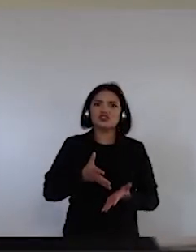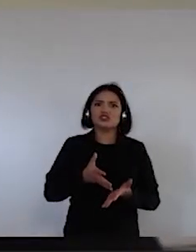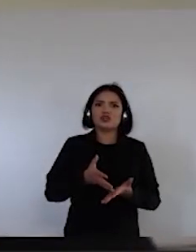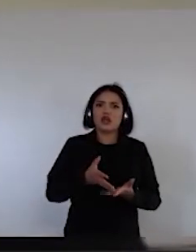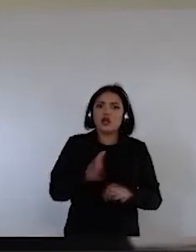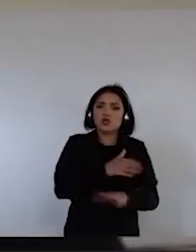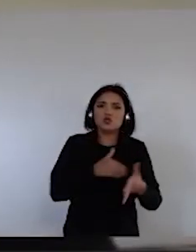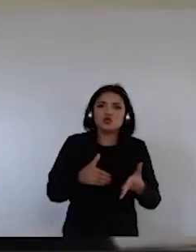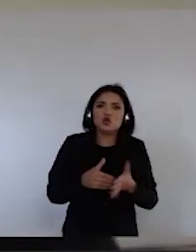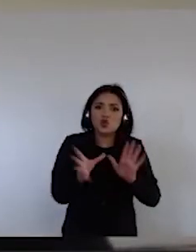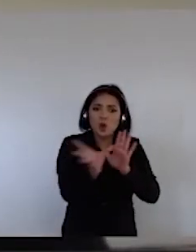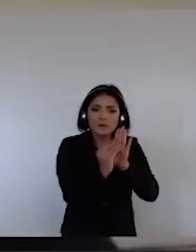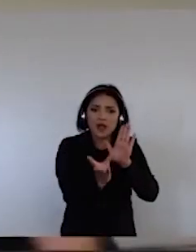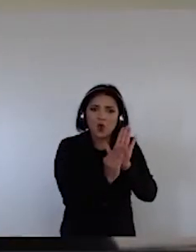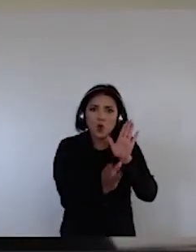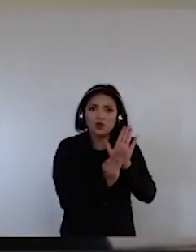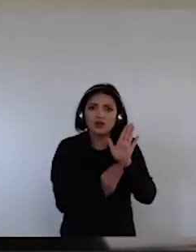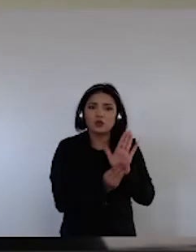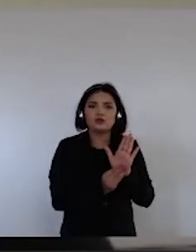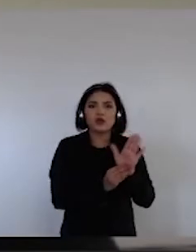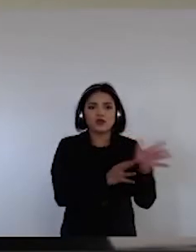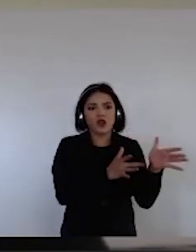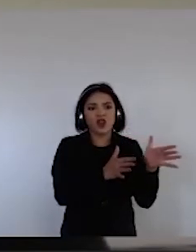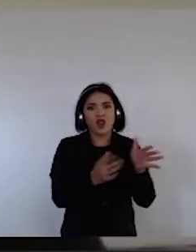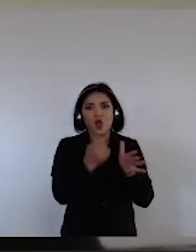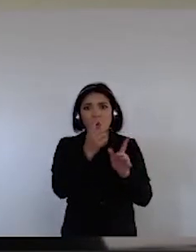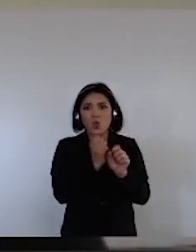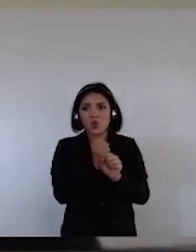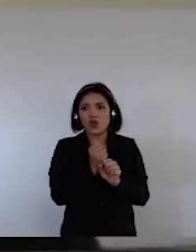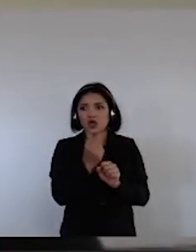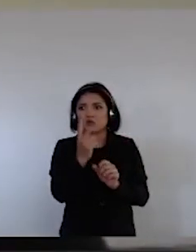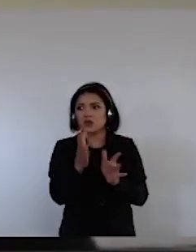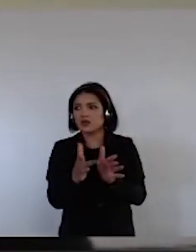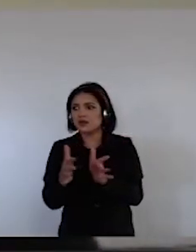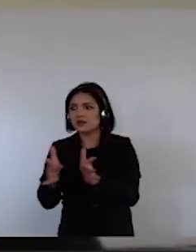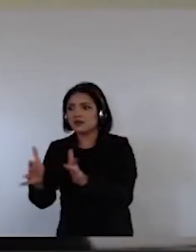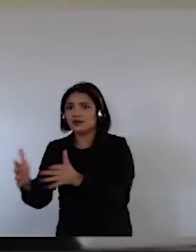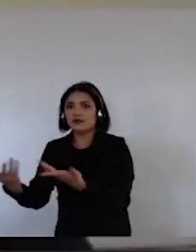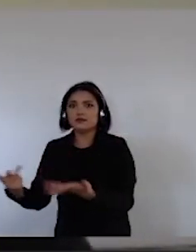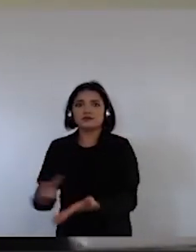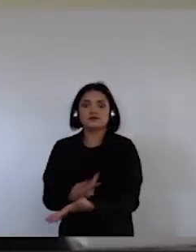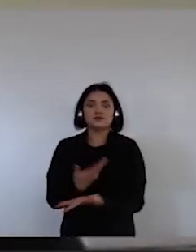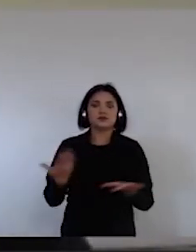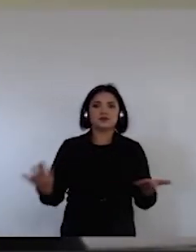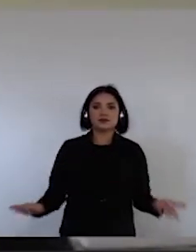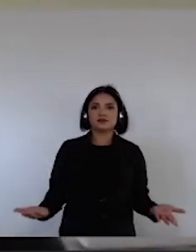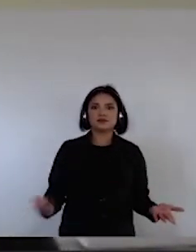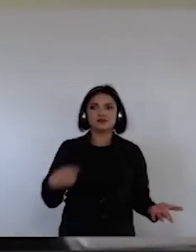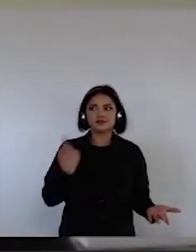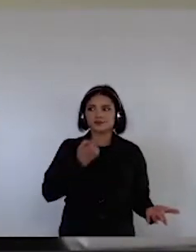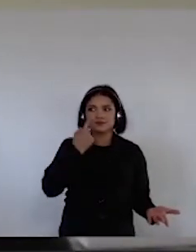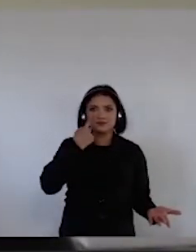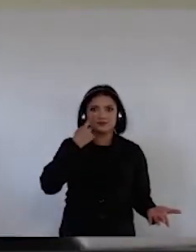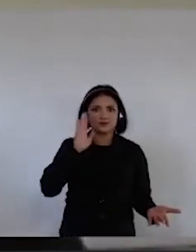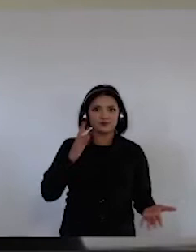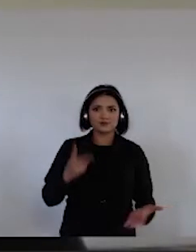fazer isso. Então, nas turmas, o que impera é a vontade de cada ministro. E as